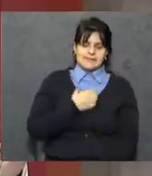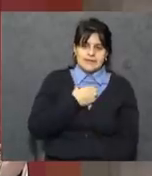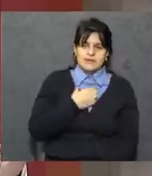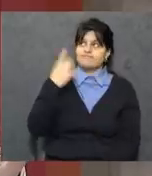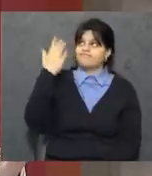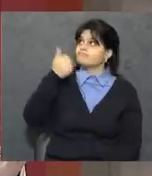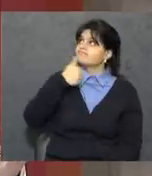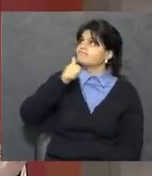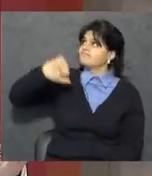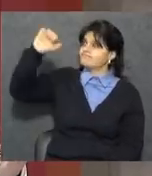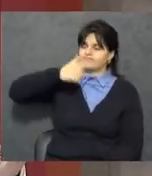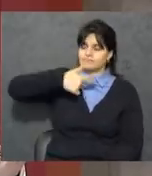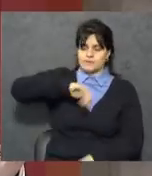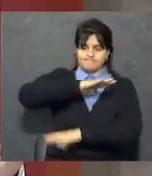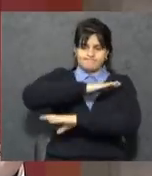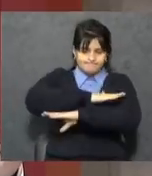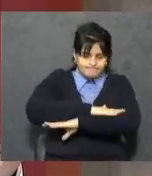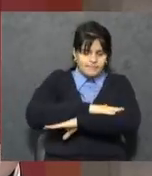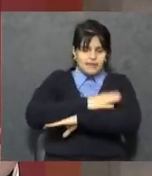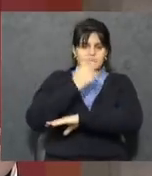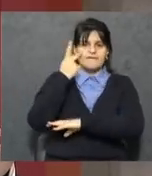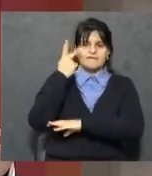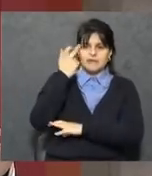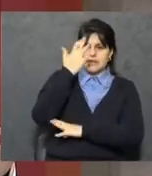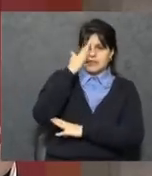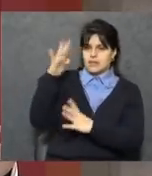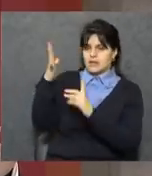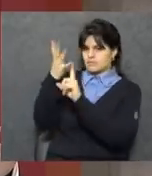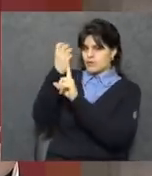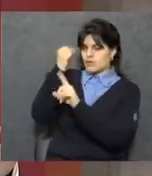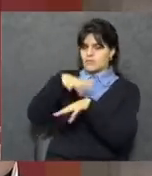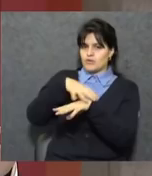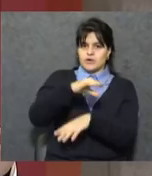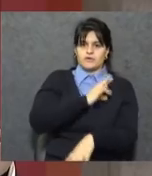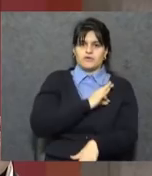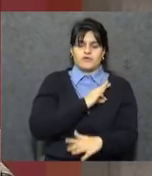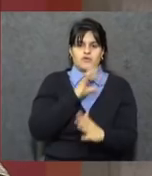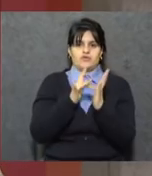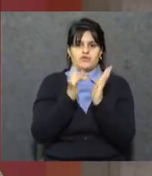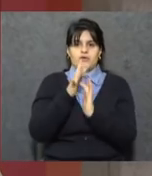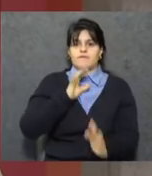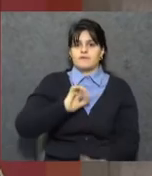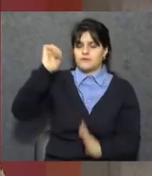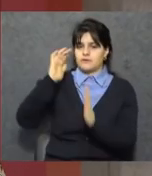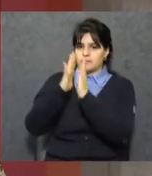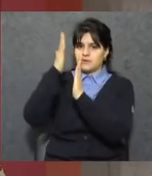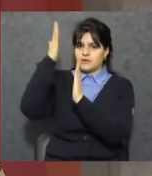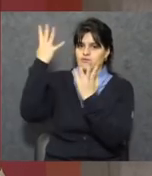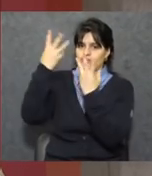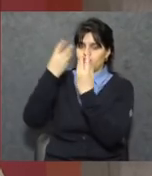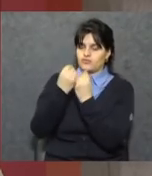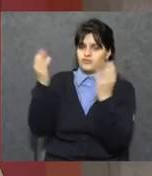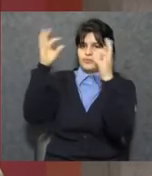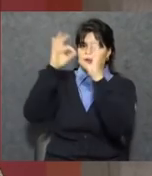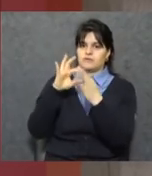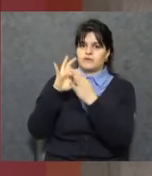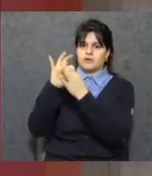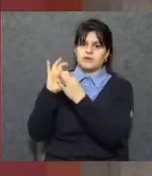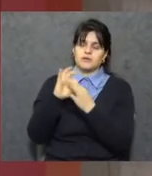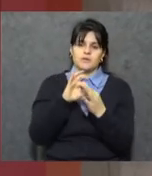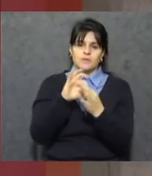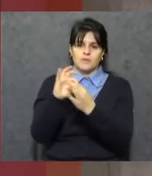alcancemos a recompensa eterna. Por nosso Senhor Jesus Cristo, vosso Filho, que é Deus convosco, na unidade do Espírito